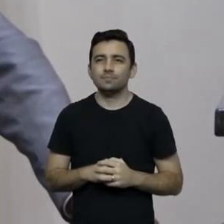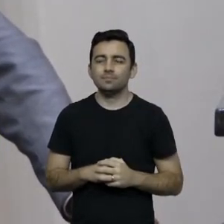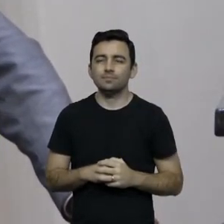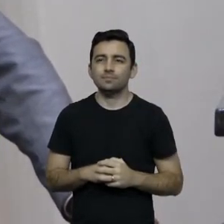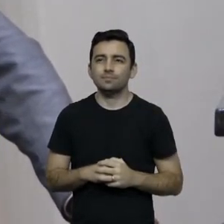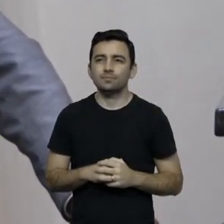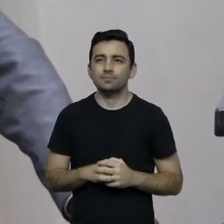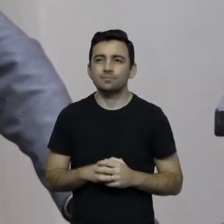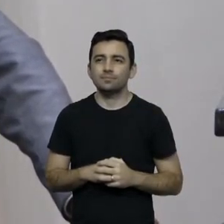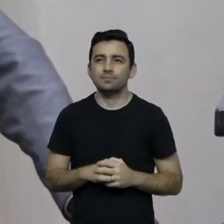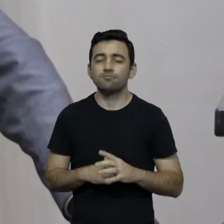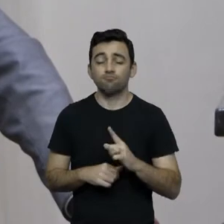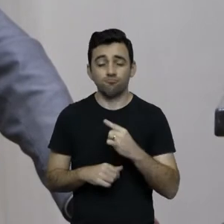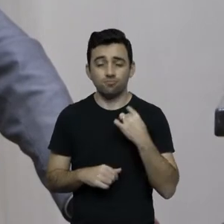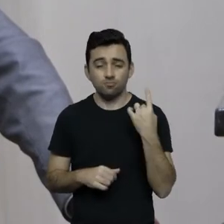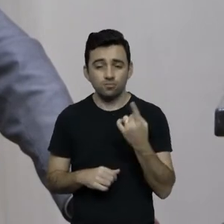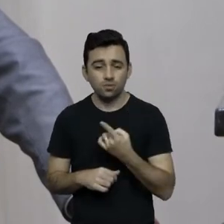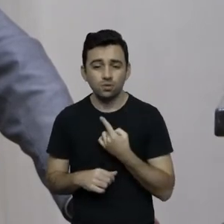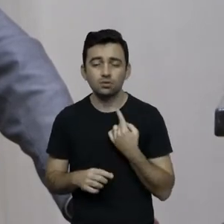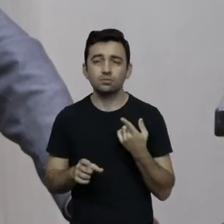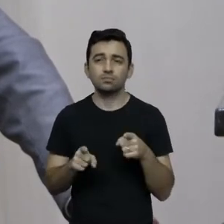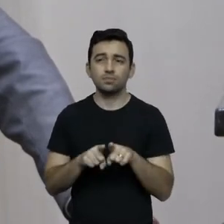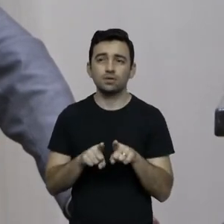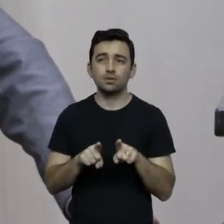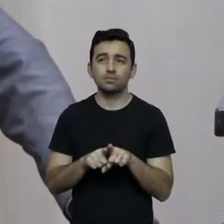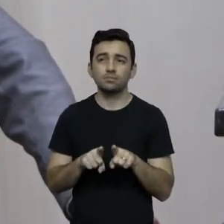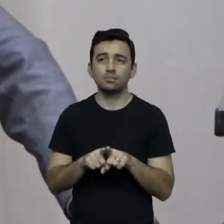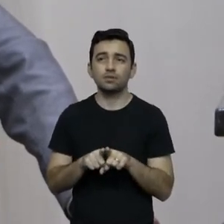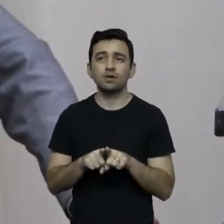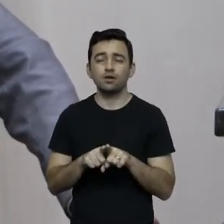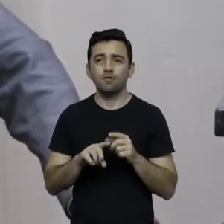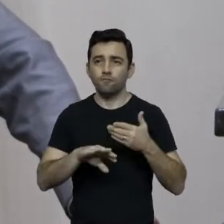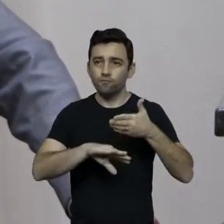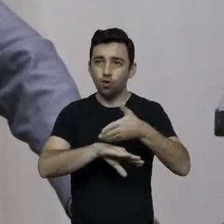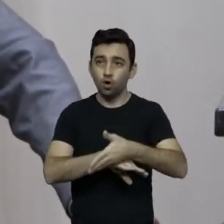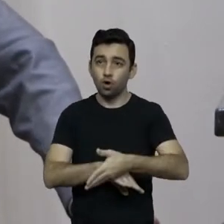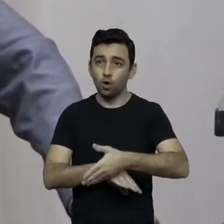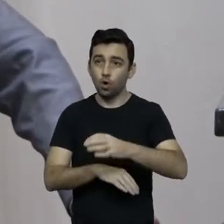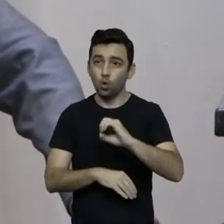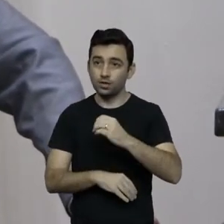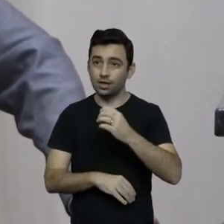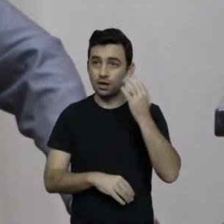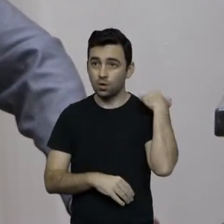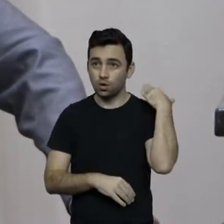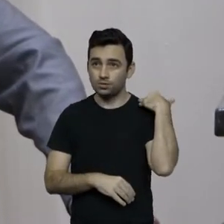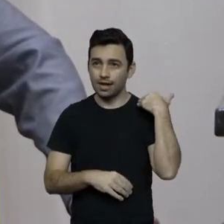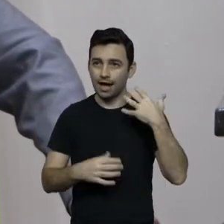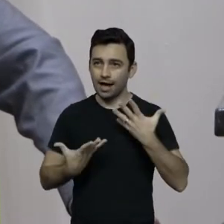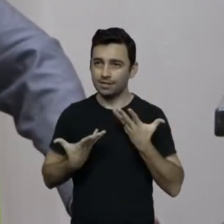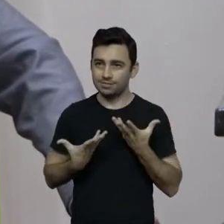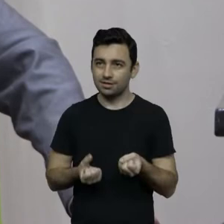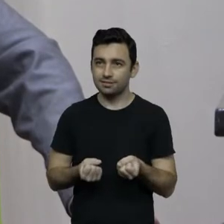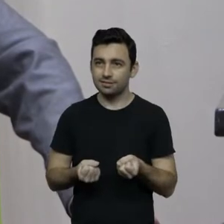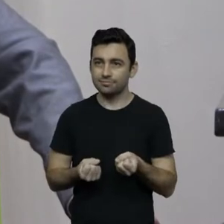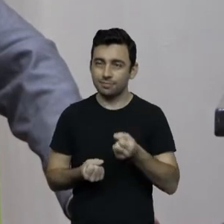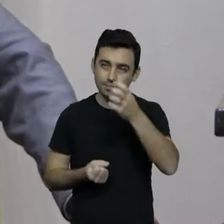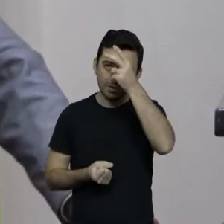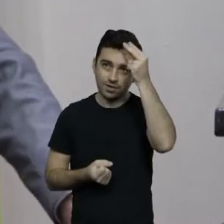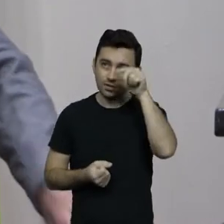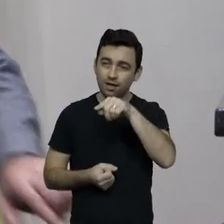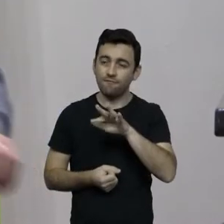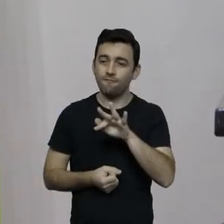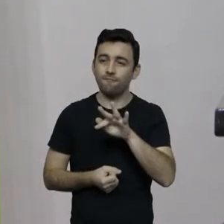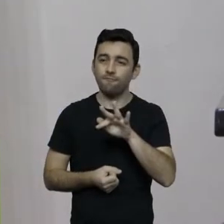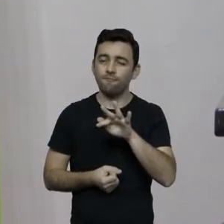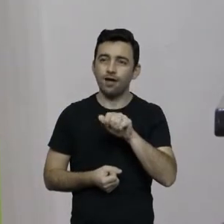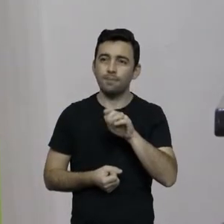bom e nós estivemos em Otacílio Costa aceitando o convite do prefeito Fabiano